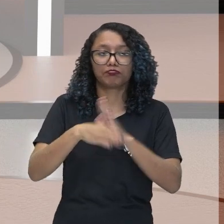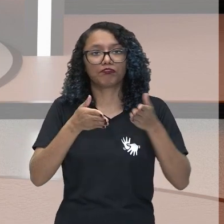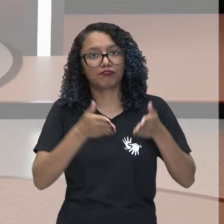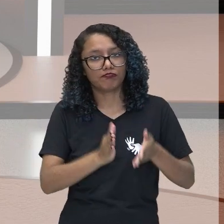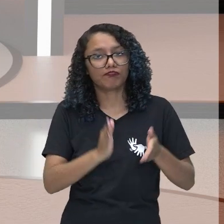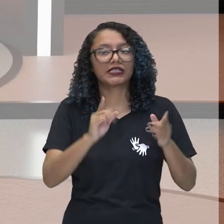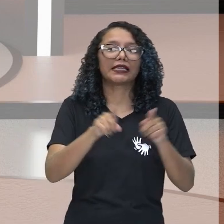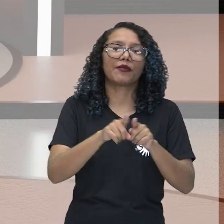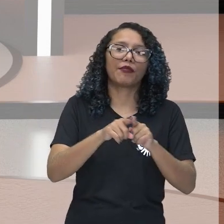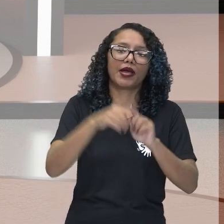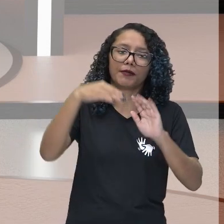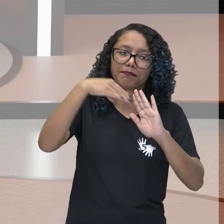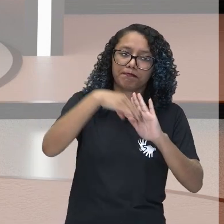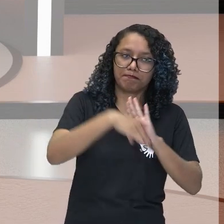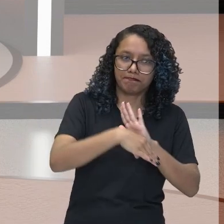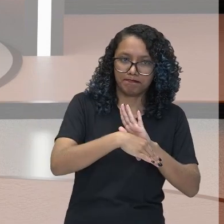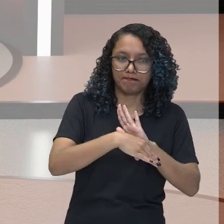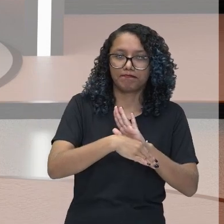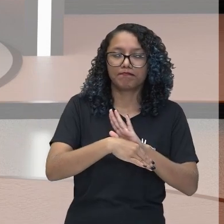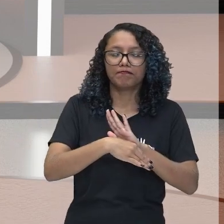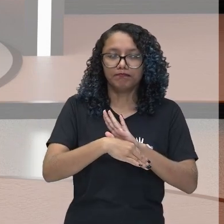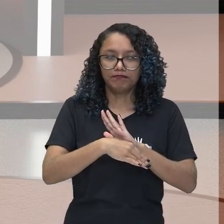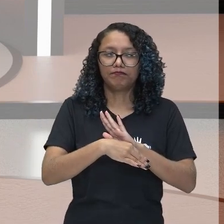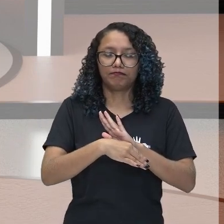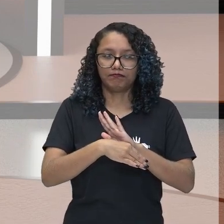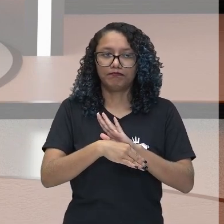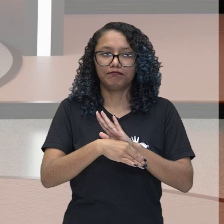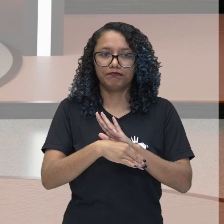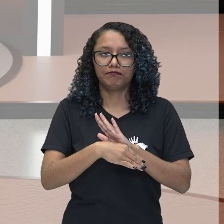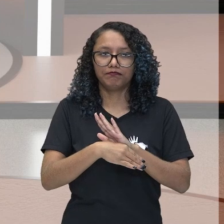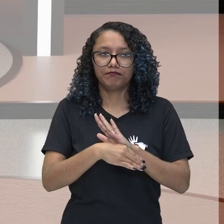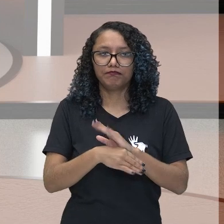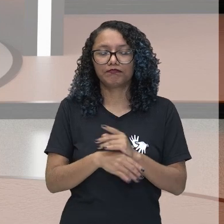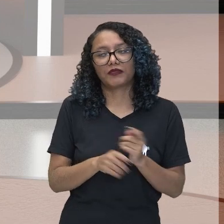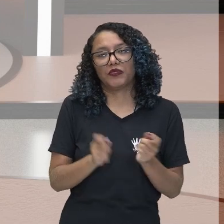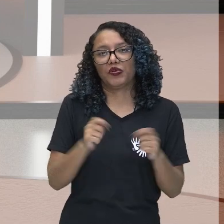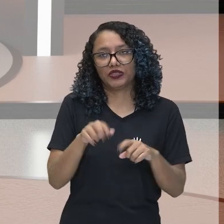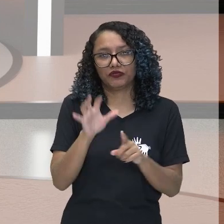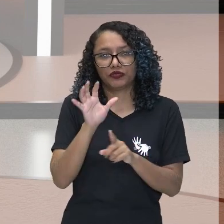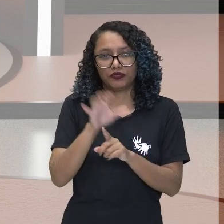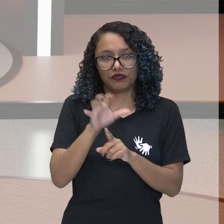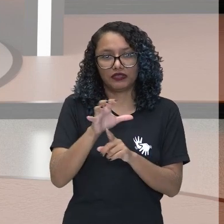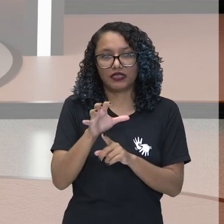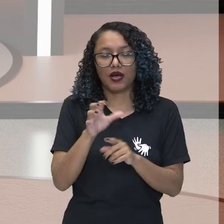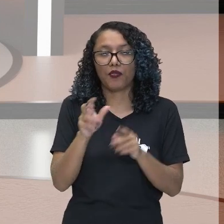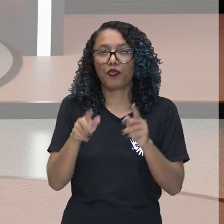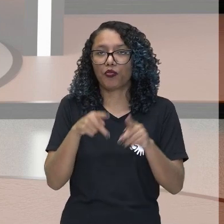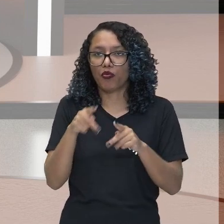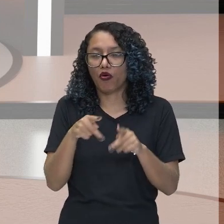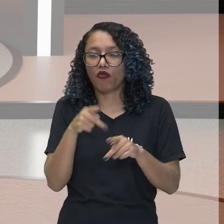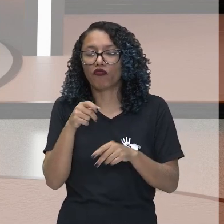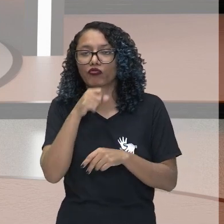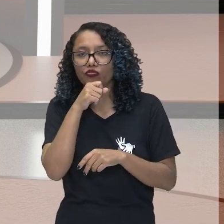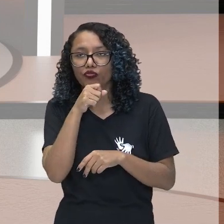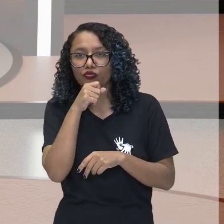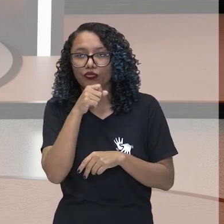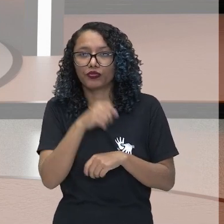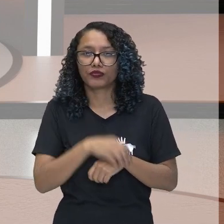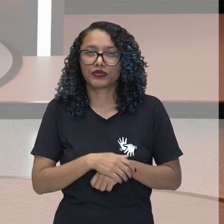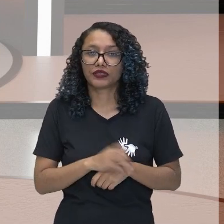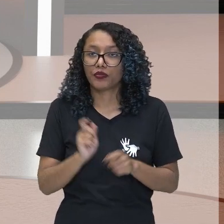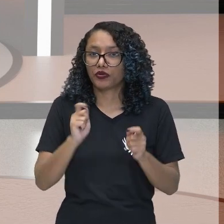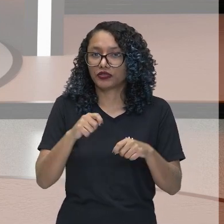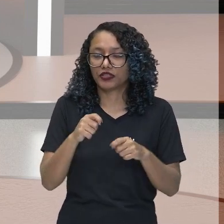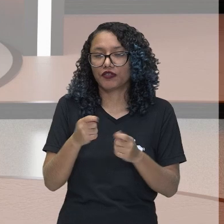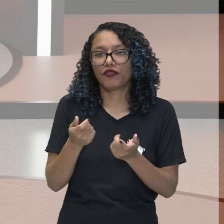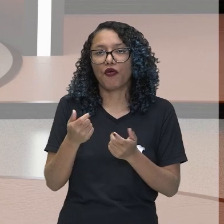com que ocorra, né, esses fatores, tá? Tanto no processo das pessoas viverem mais,